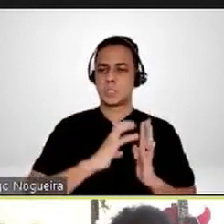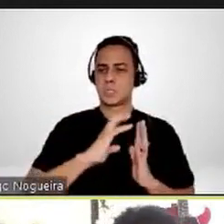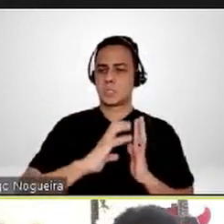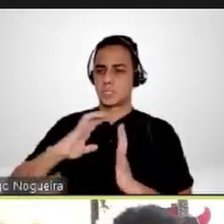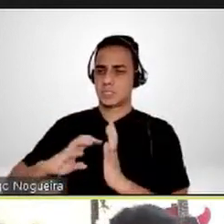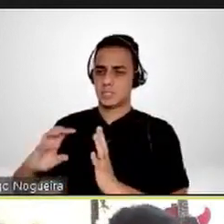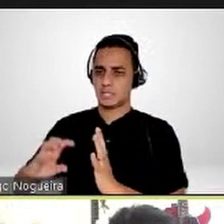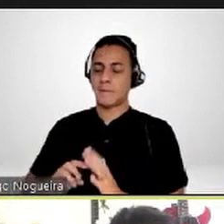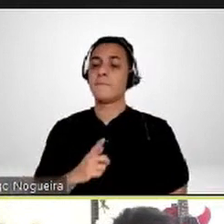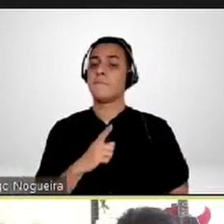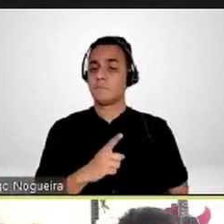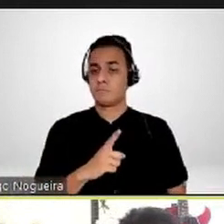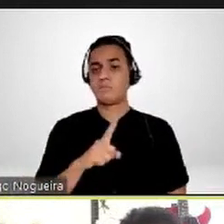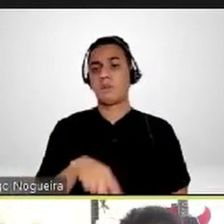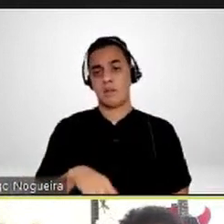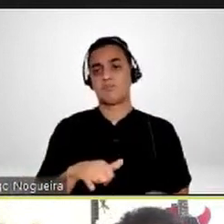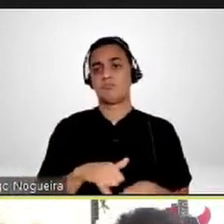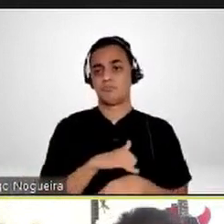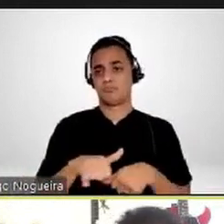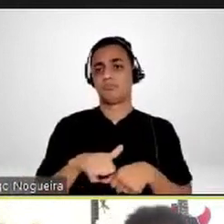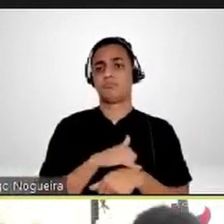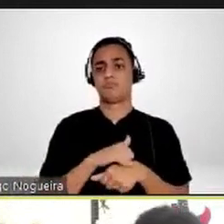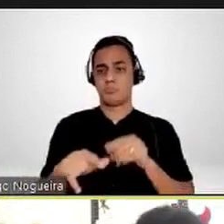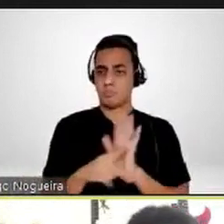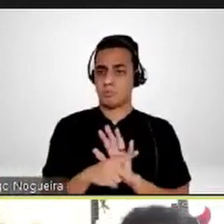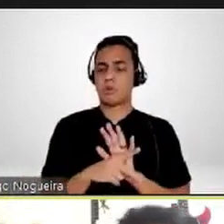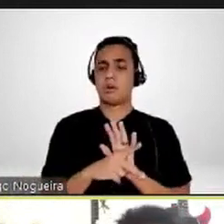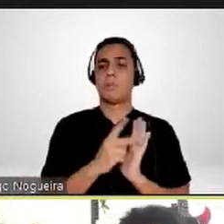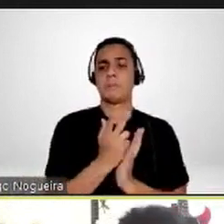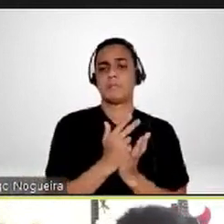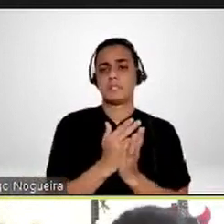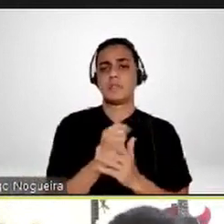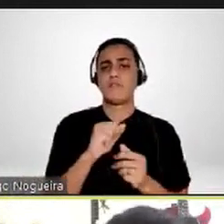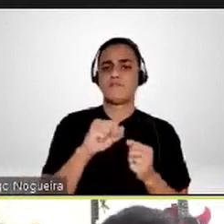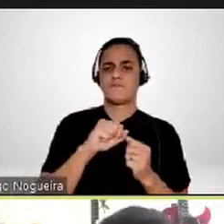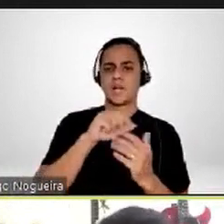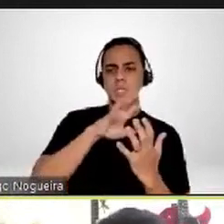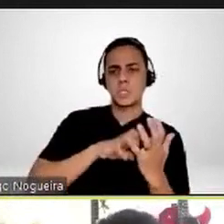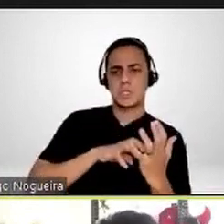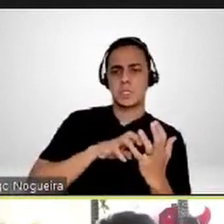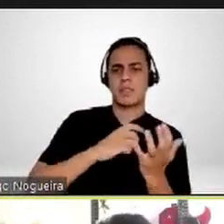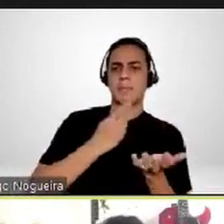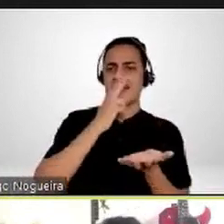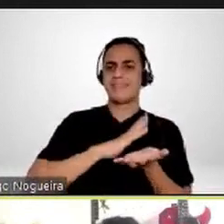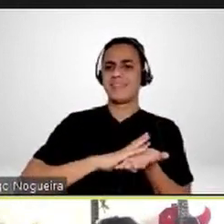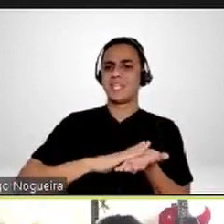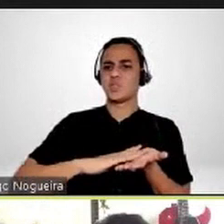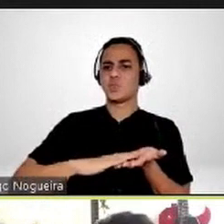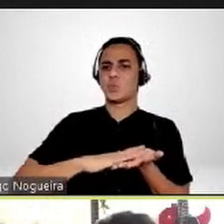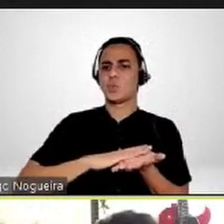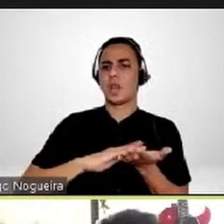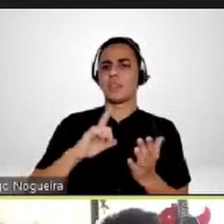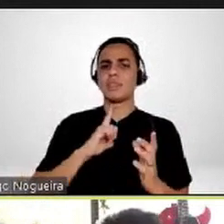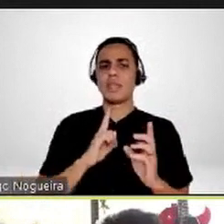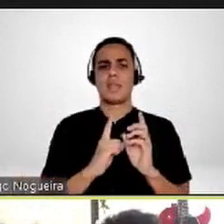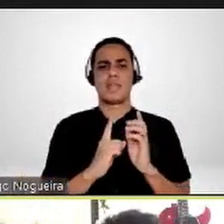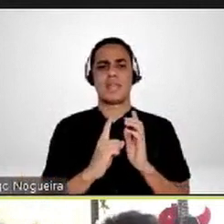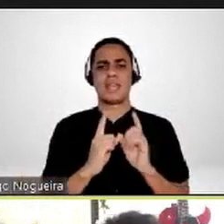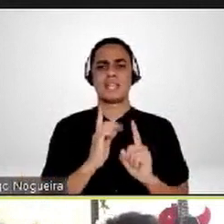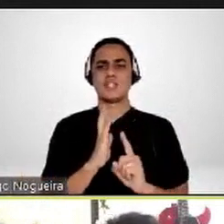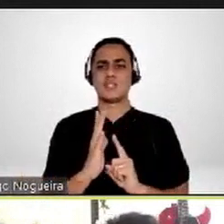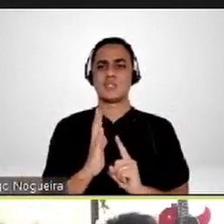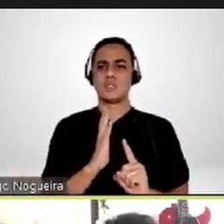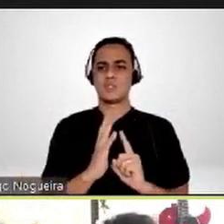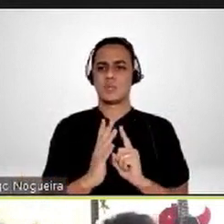espécie de técnica de desenho que você constrói sombras, constrói texturas, constrói